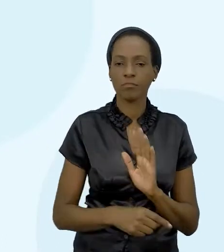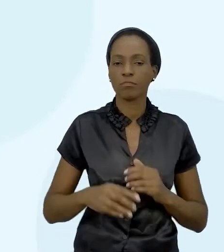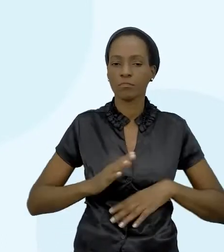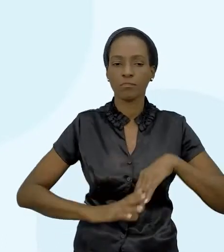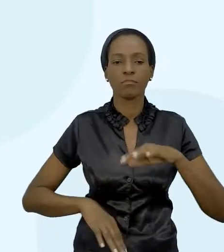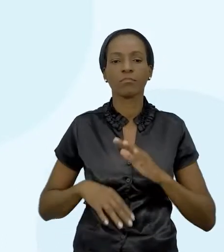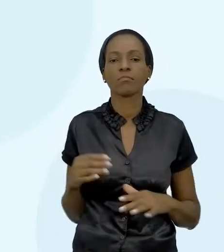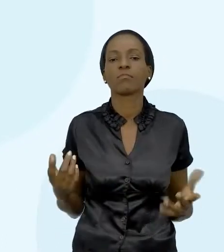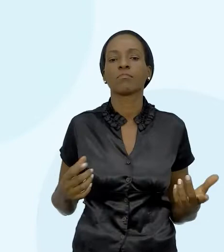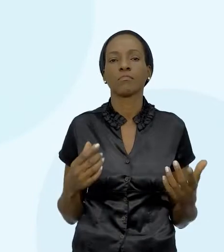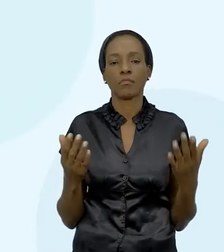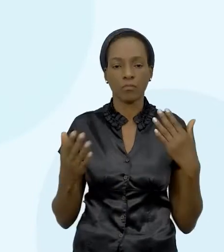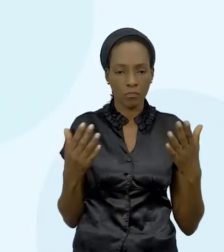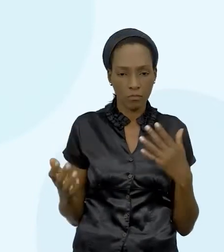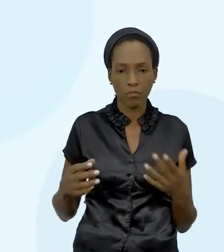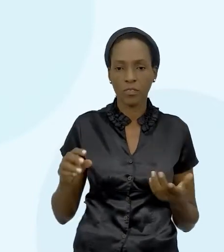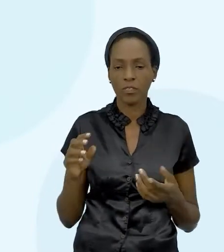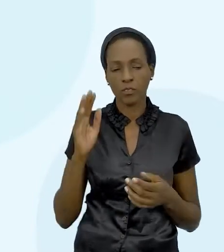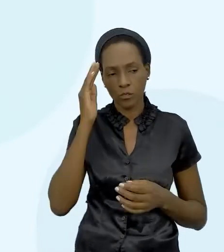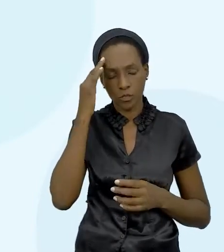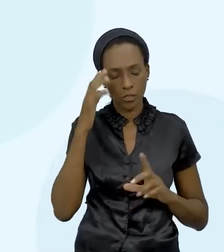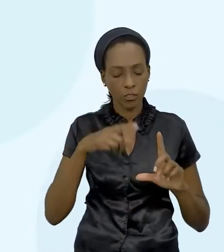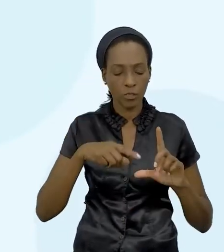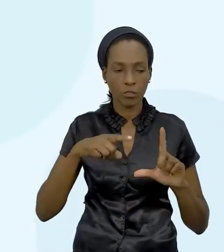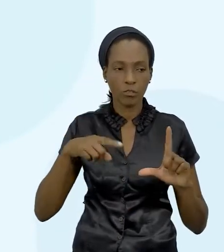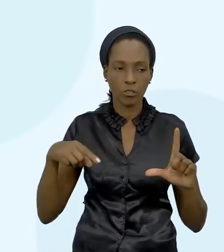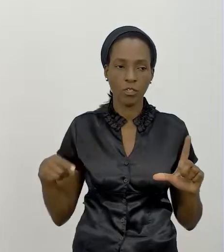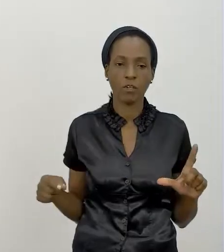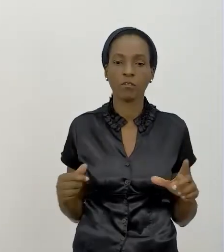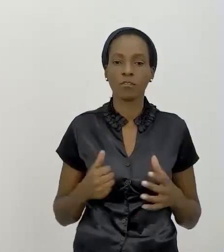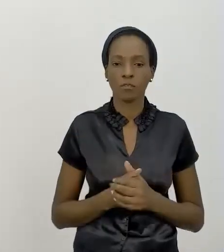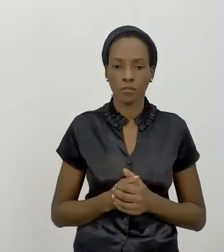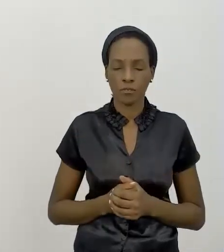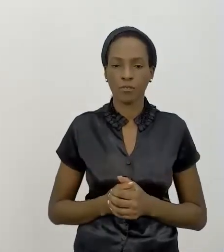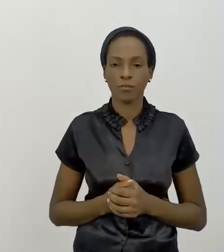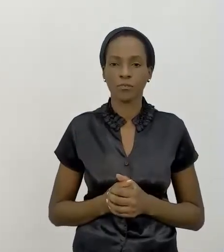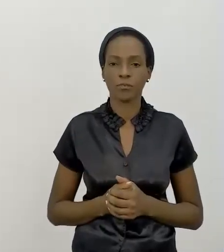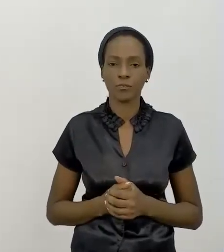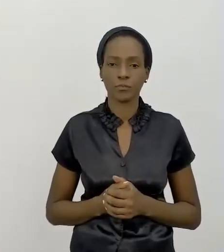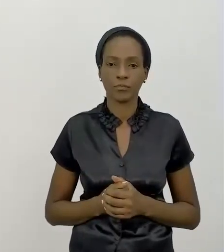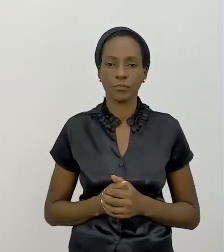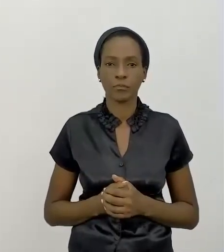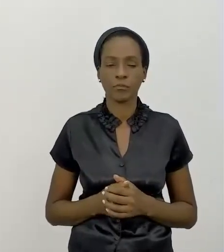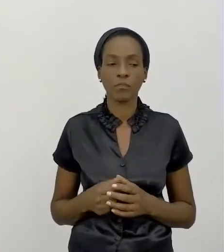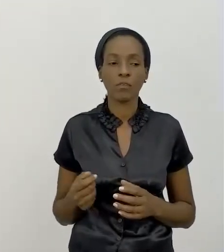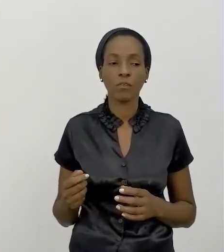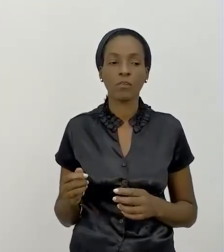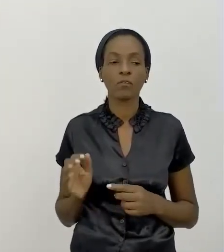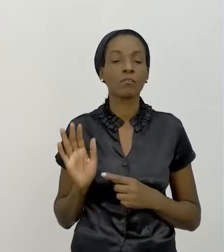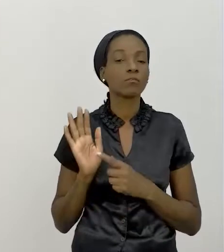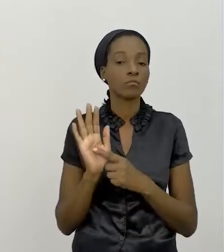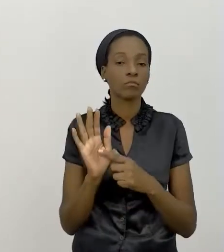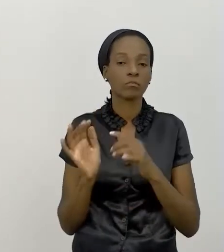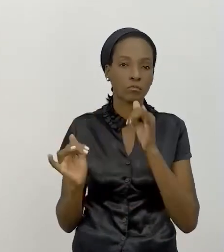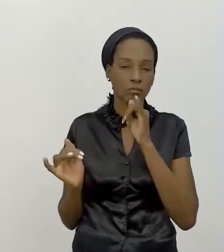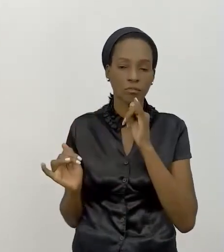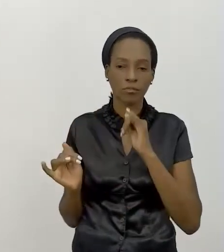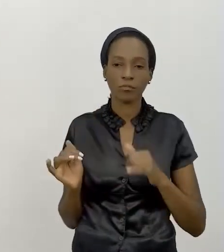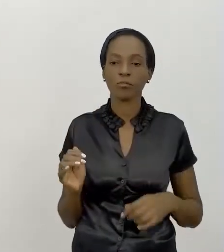essas habilidades relacionadas à interpretação de gráfico. Então vamos começar com uma situação que eu trouxe para vocês. Eu criei esse problema